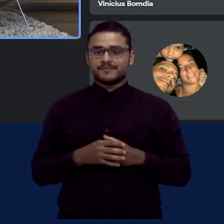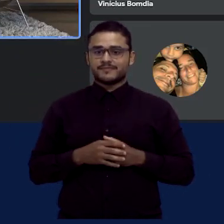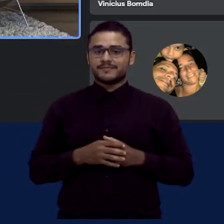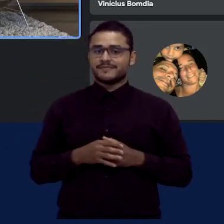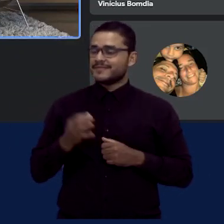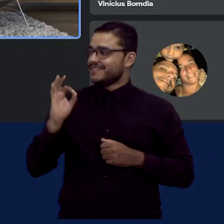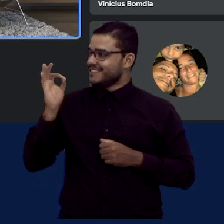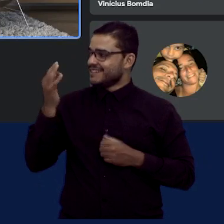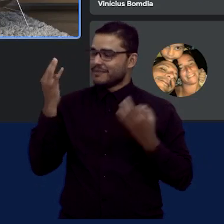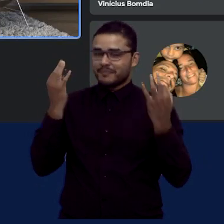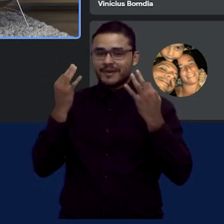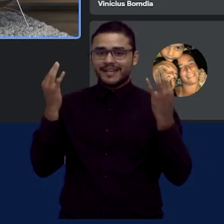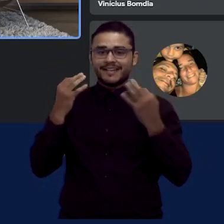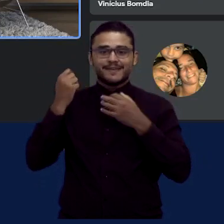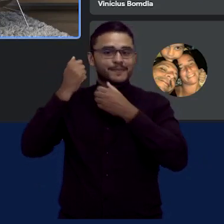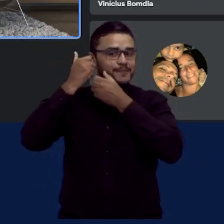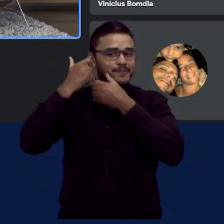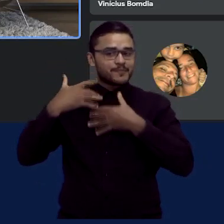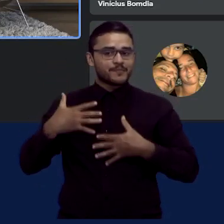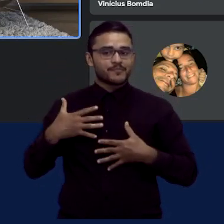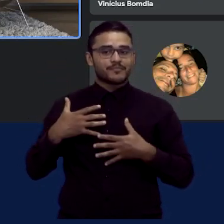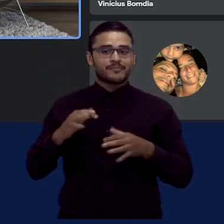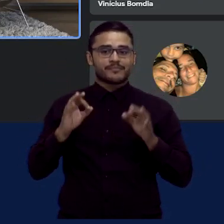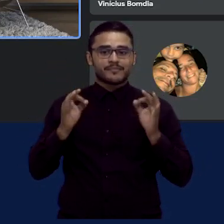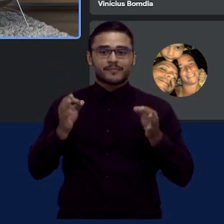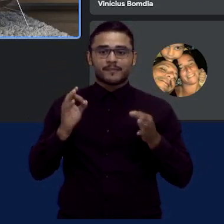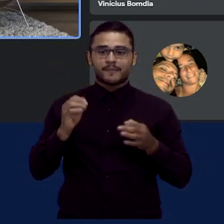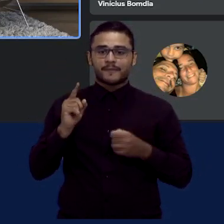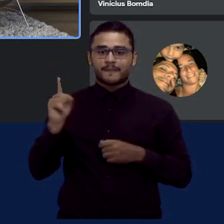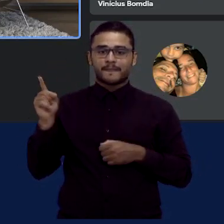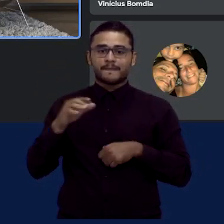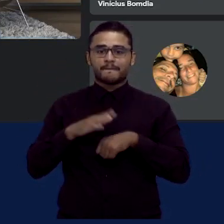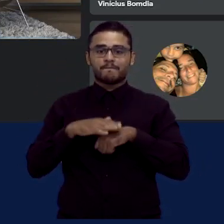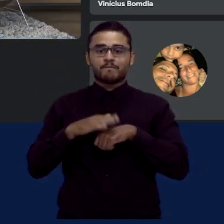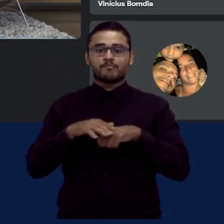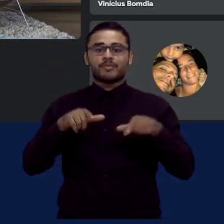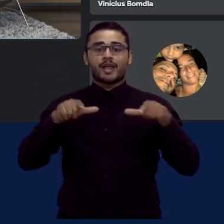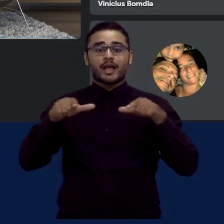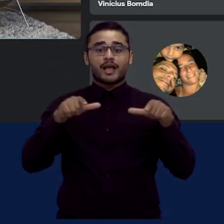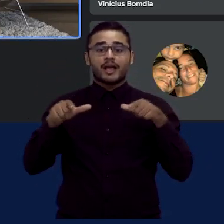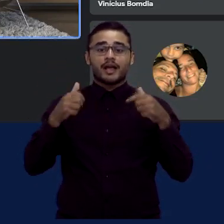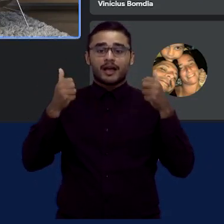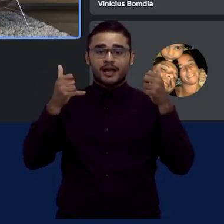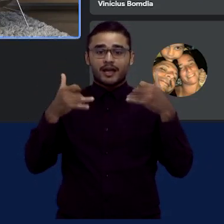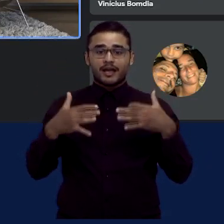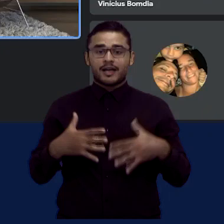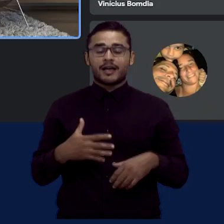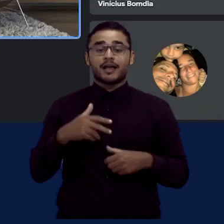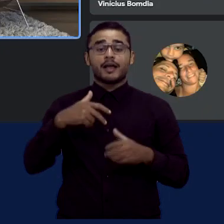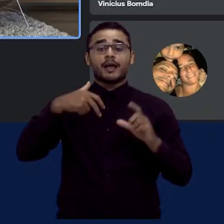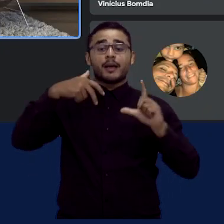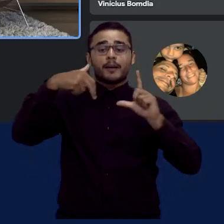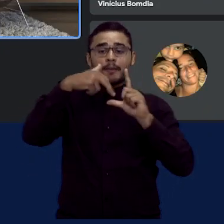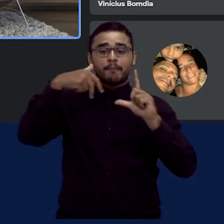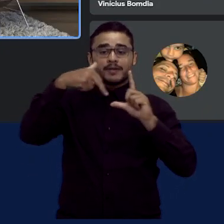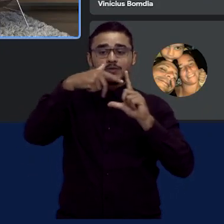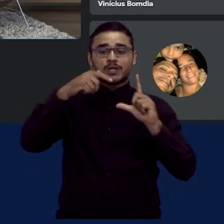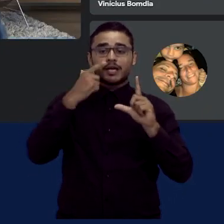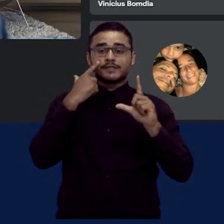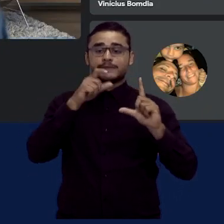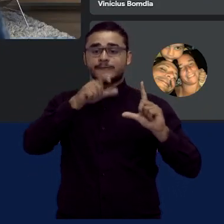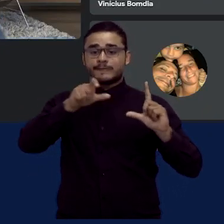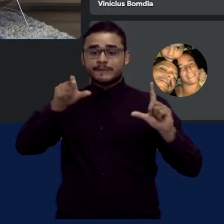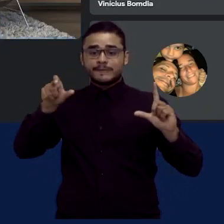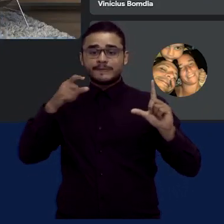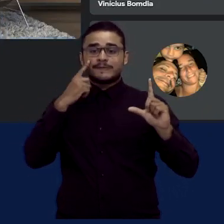sua autodescrição e a gente tem que lembrar que isso tem a ver com o trabalho dele, viu, gente? Que a constituição de personagem já vai por aí, né? Já